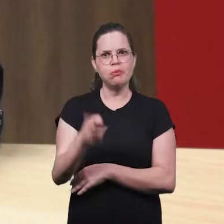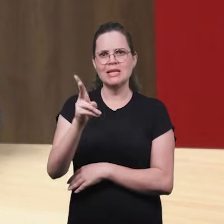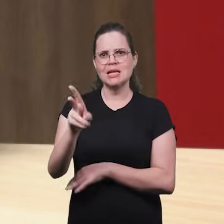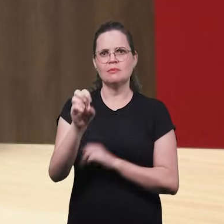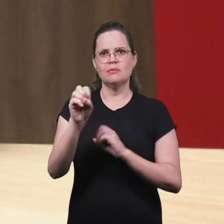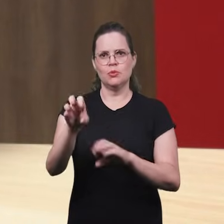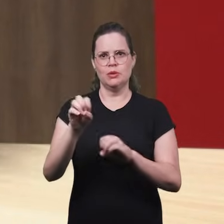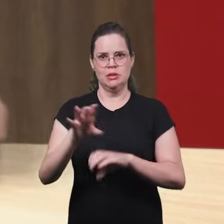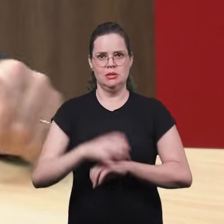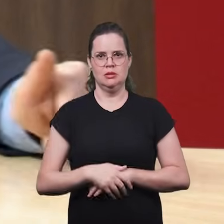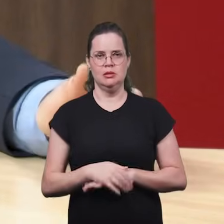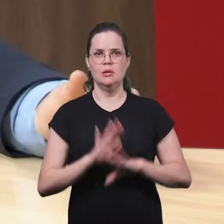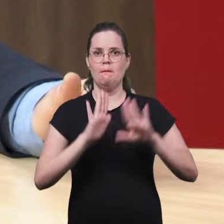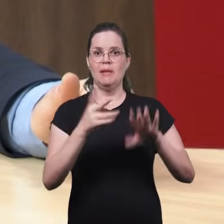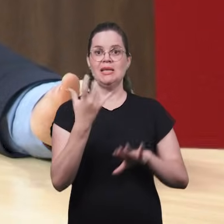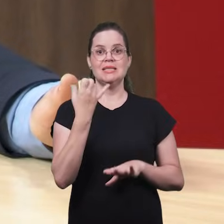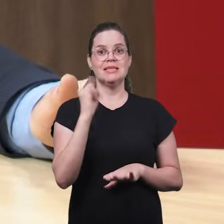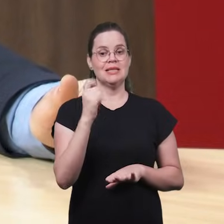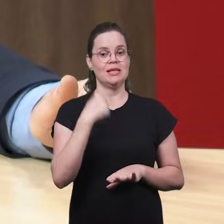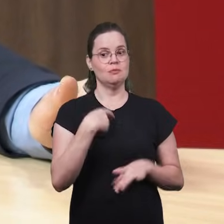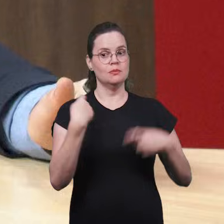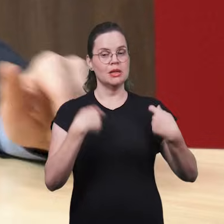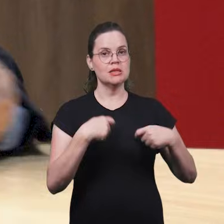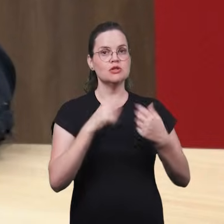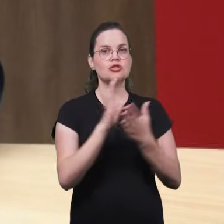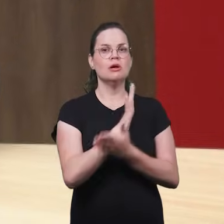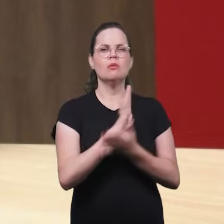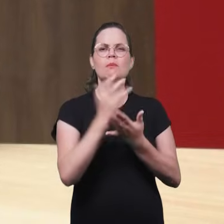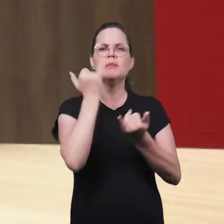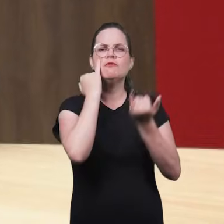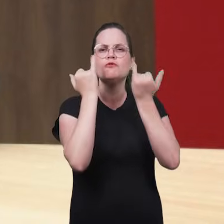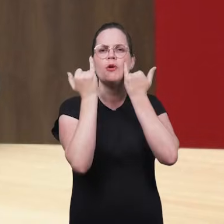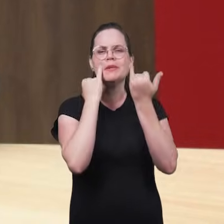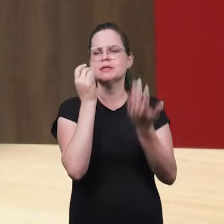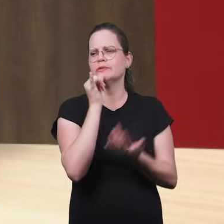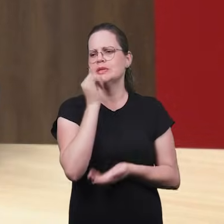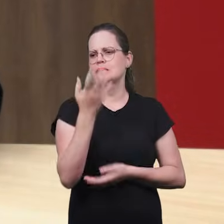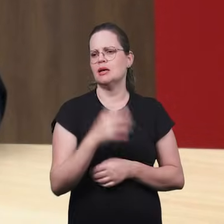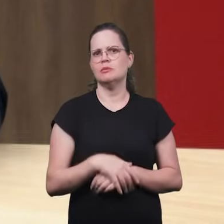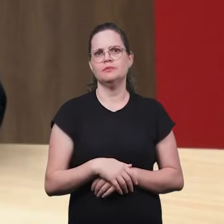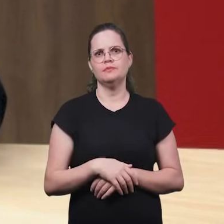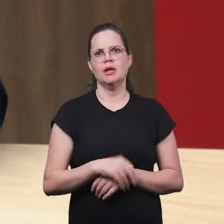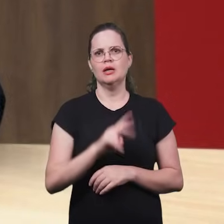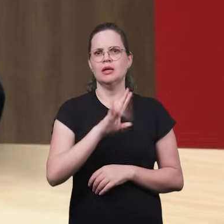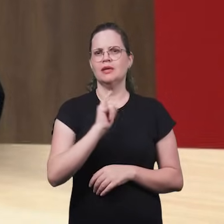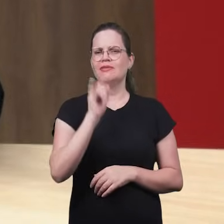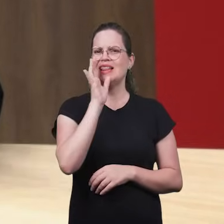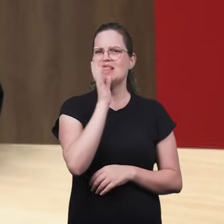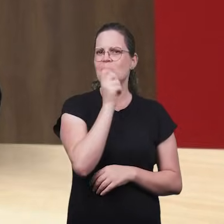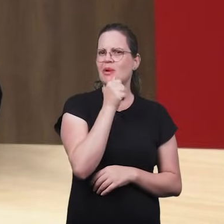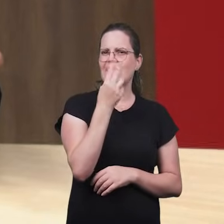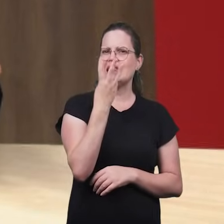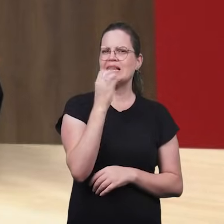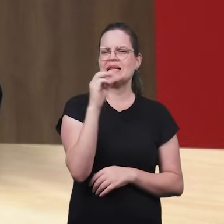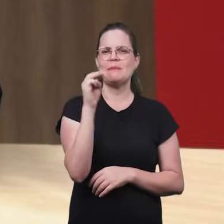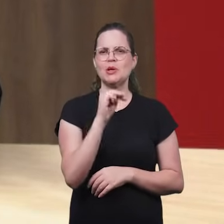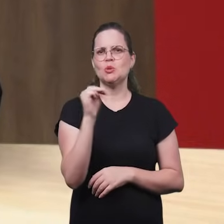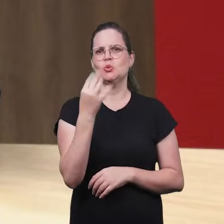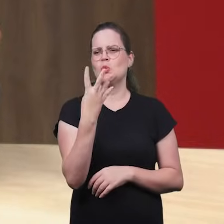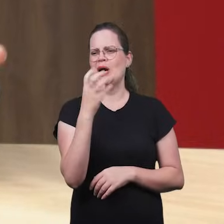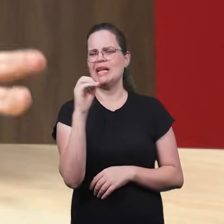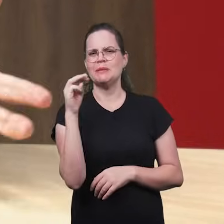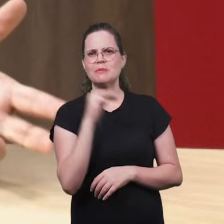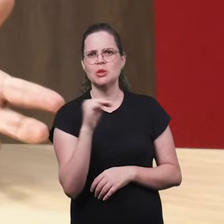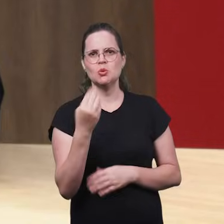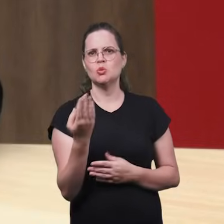Agora, se eu preciso de uma informação que eu vá levar ali, sei lá, meia hora, 40 minutos para encontrar essa informação